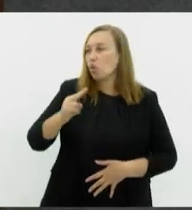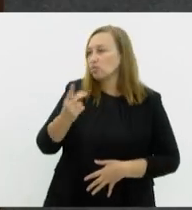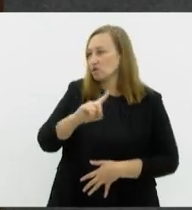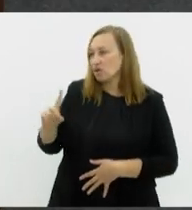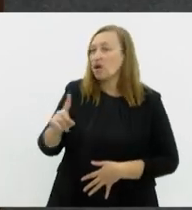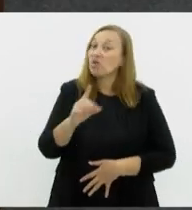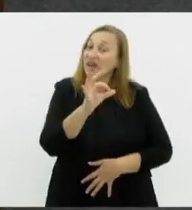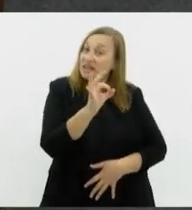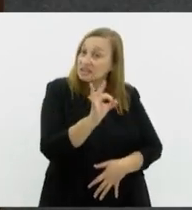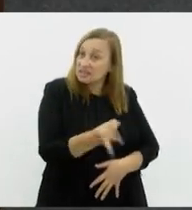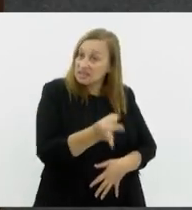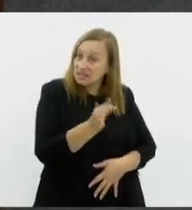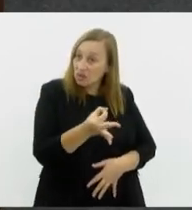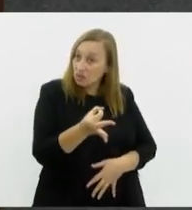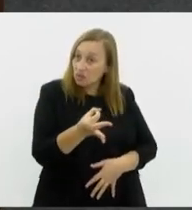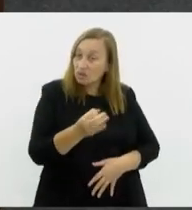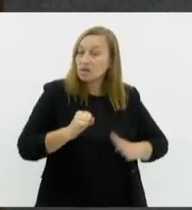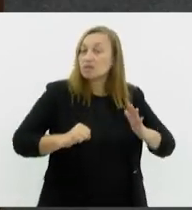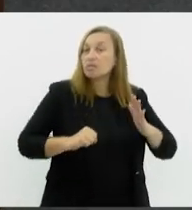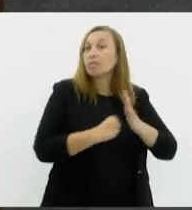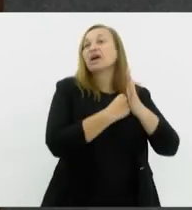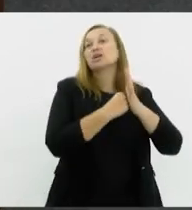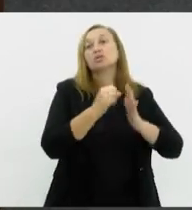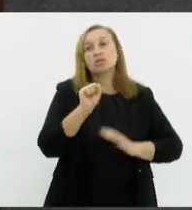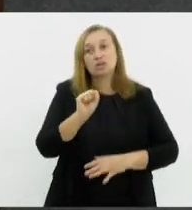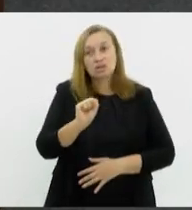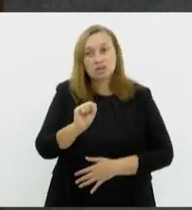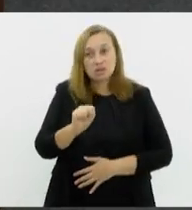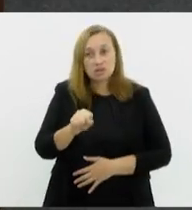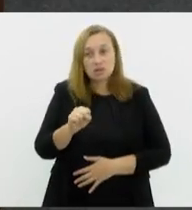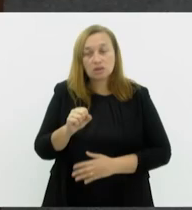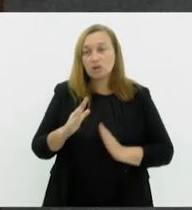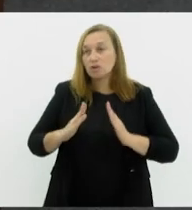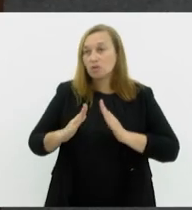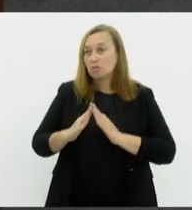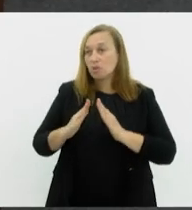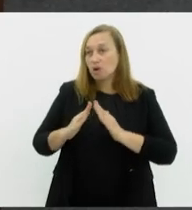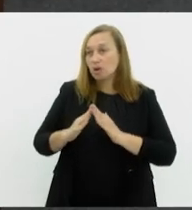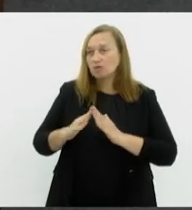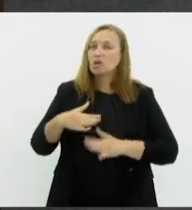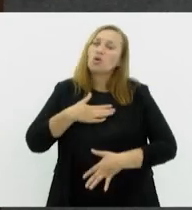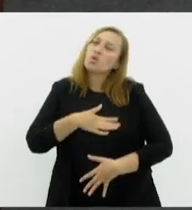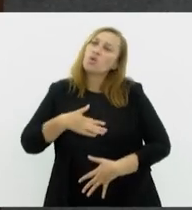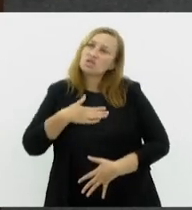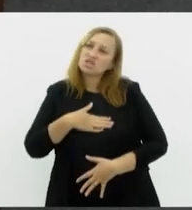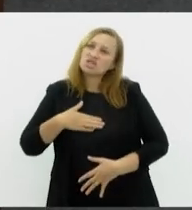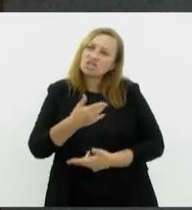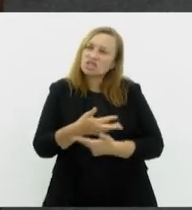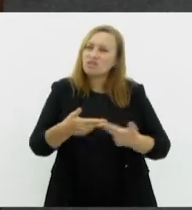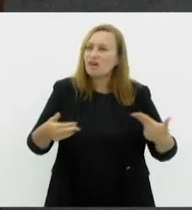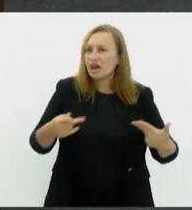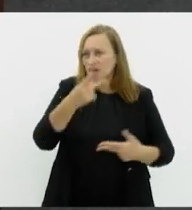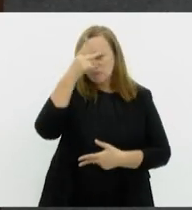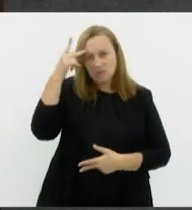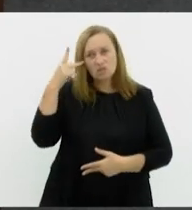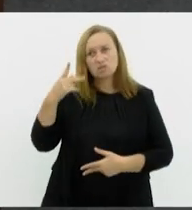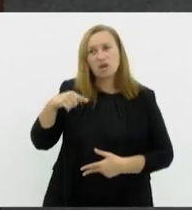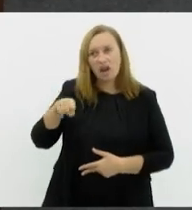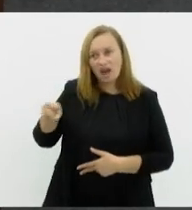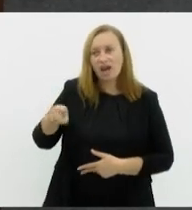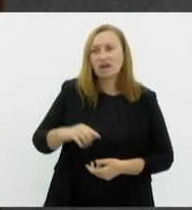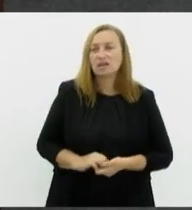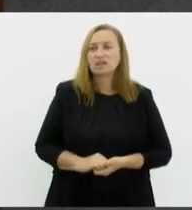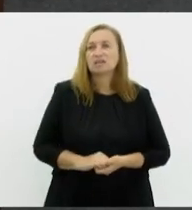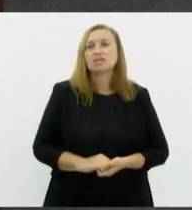fato, impactou. Ah, os moradores devem ter gostado, porque tinham milhares de pessoas lá.